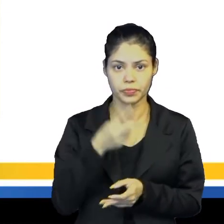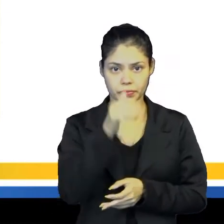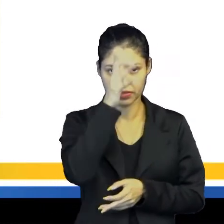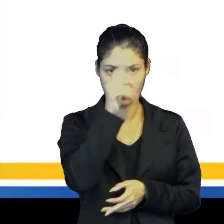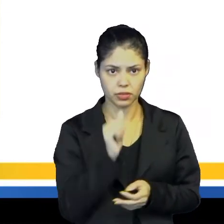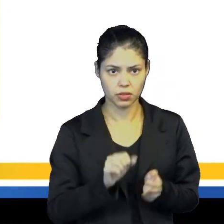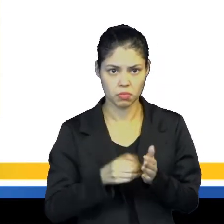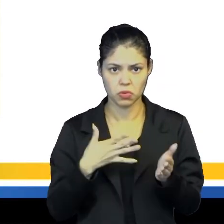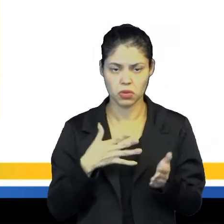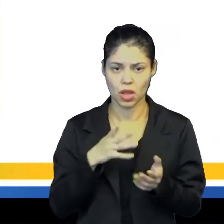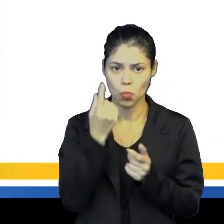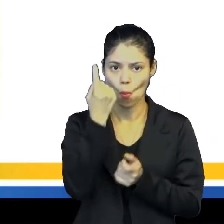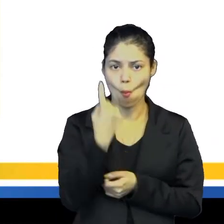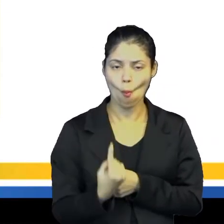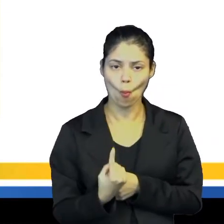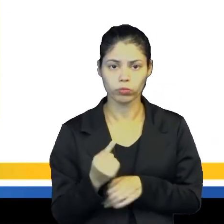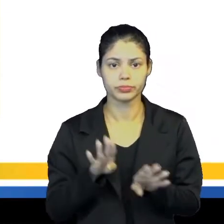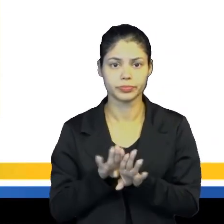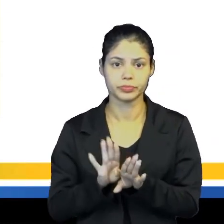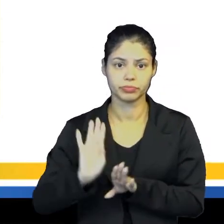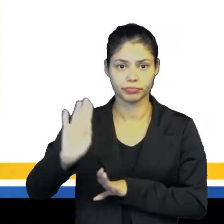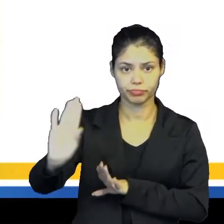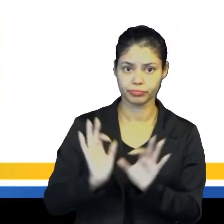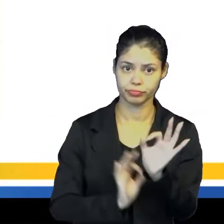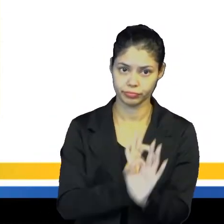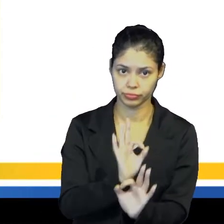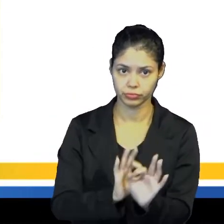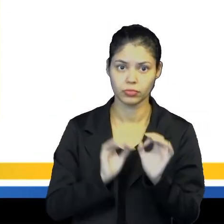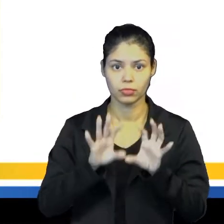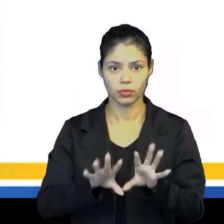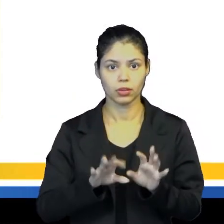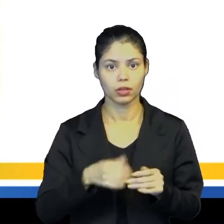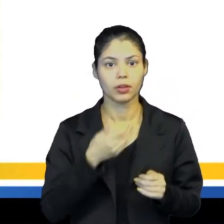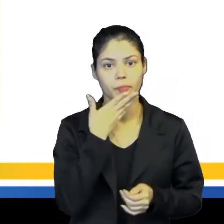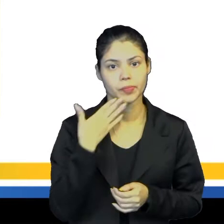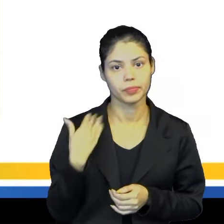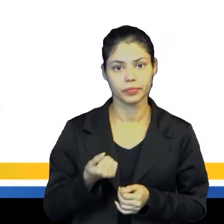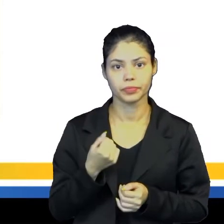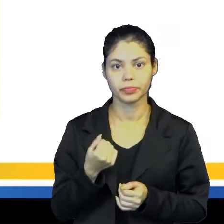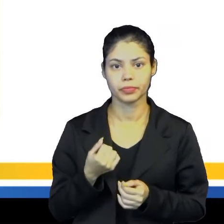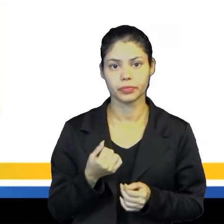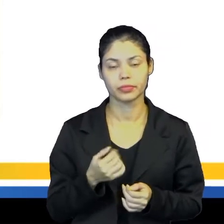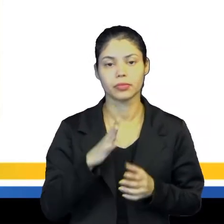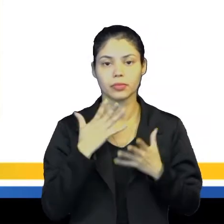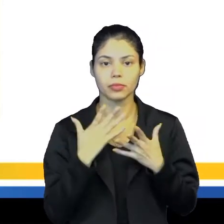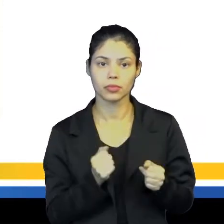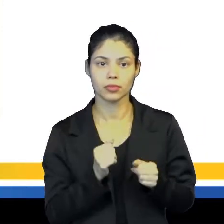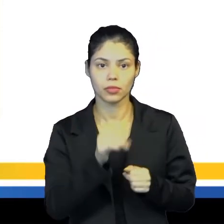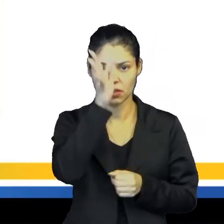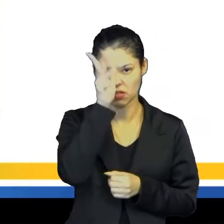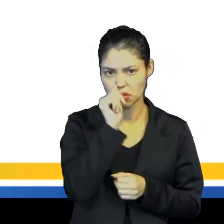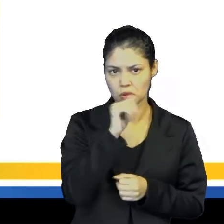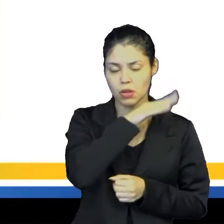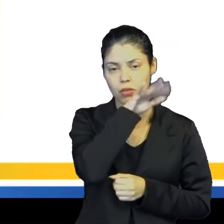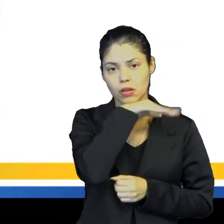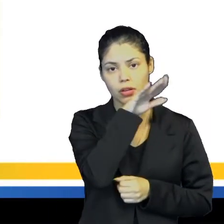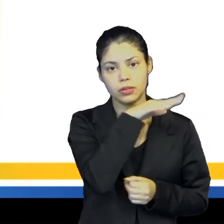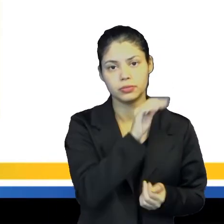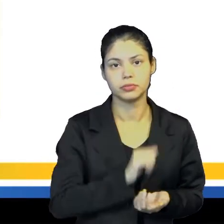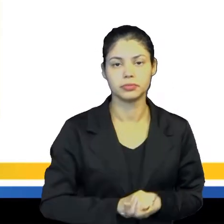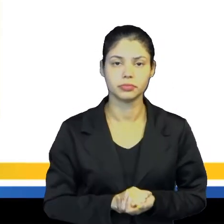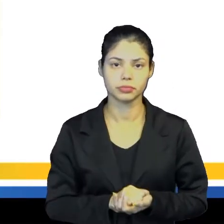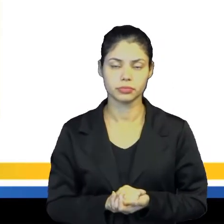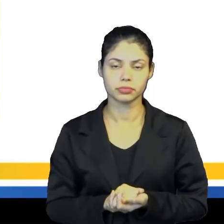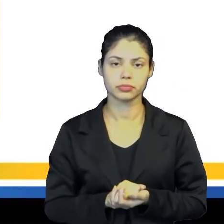que a galinha era muito magrinha e desisti do preparo. Assim, preferia adotar a galinha como animal de